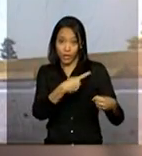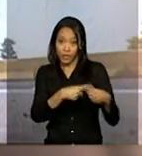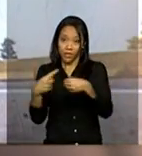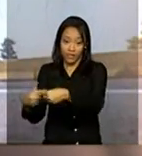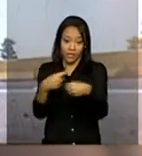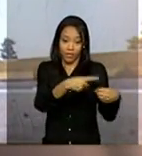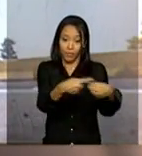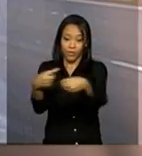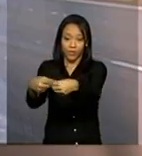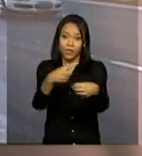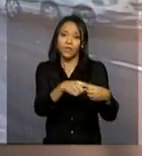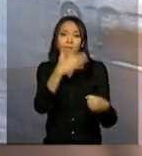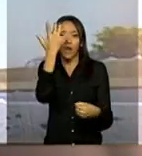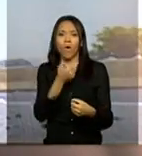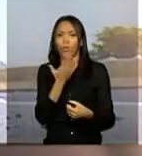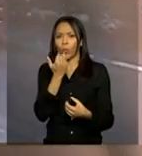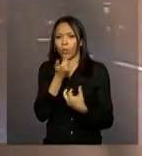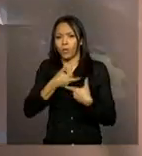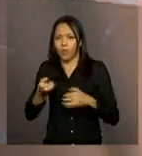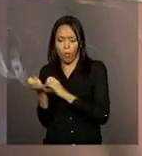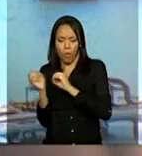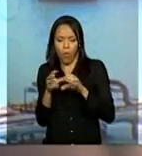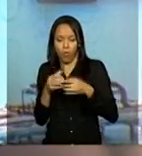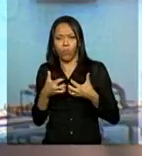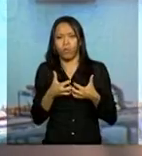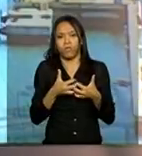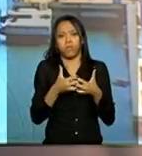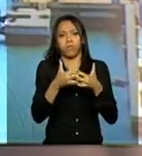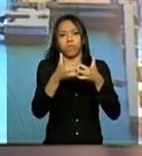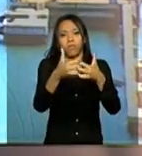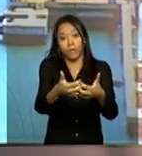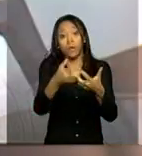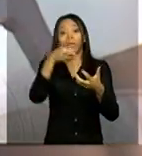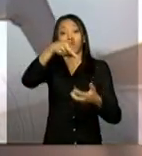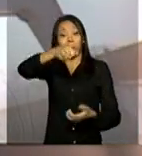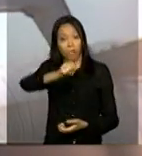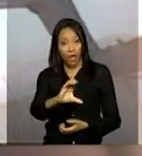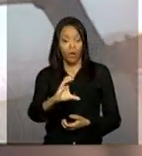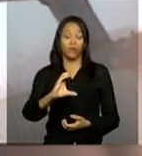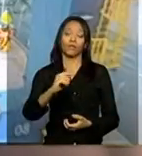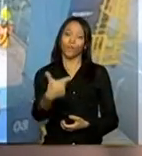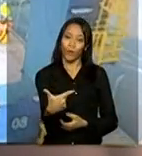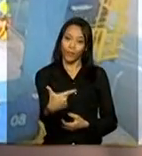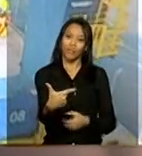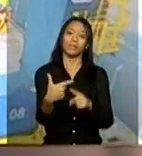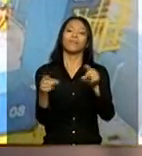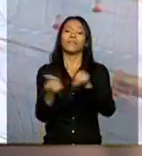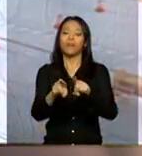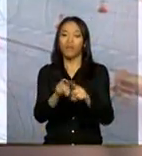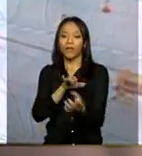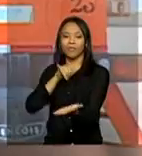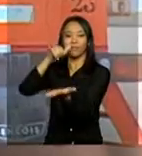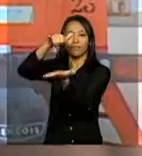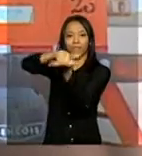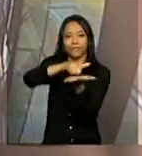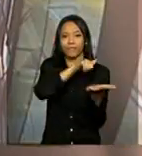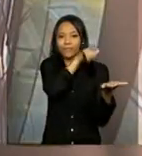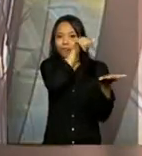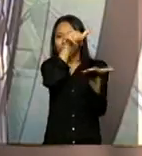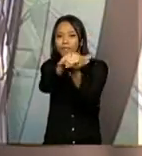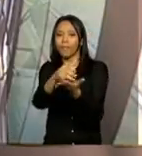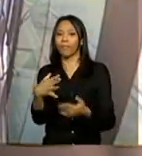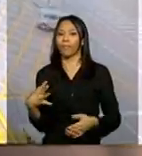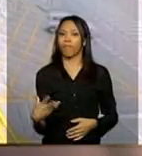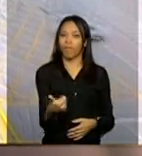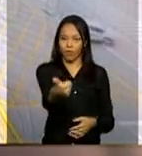e melhora o escoamento da produção gaúcha. Com o PAC 2, os portos brasileiros também se modernizam cada vez